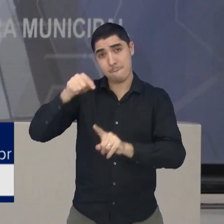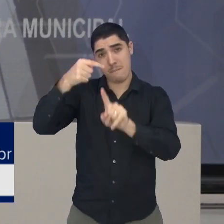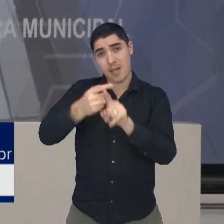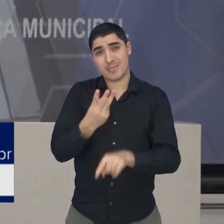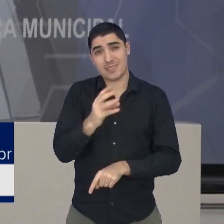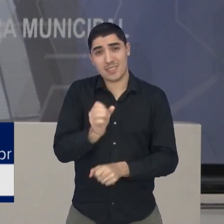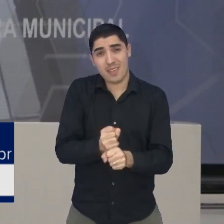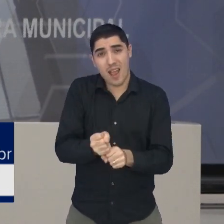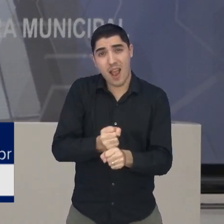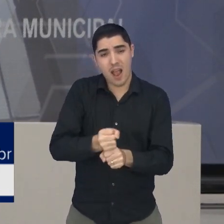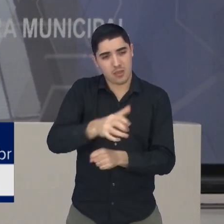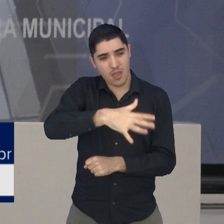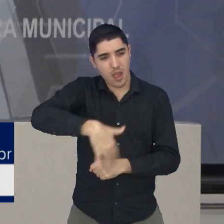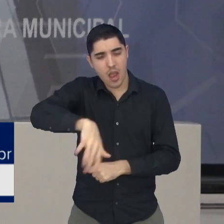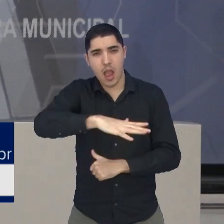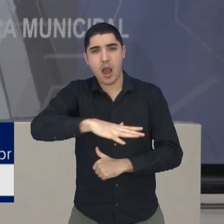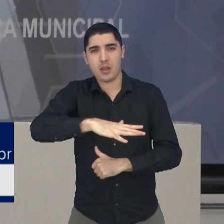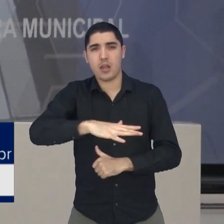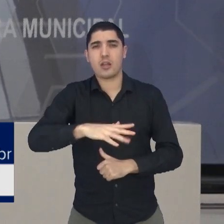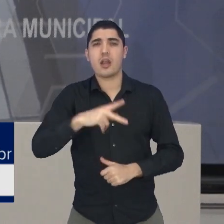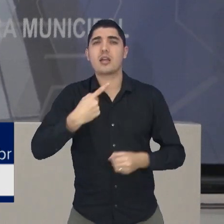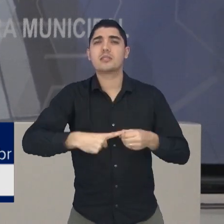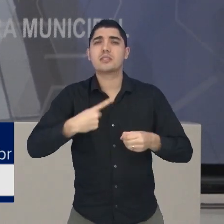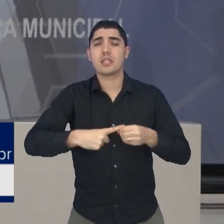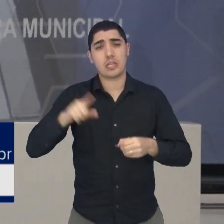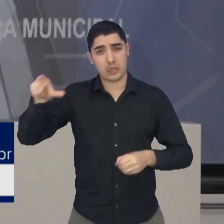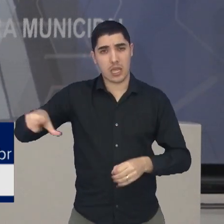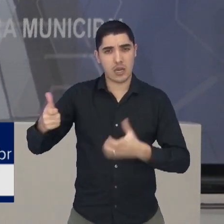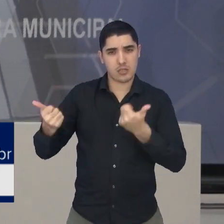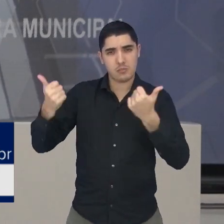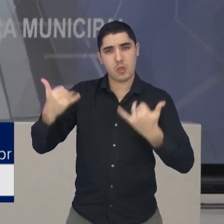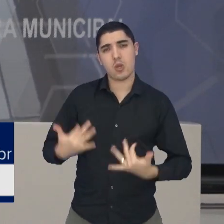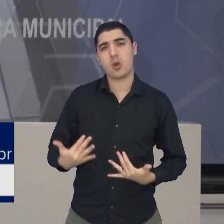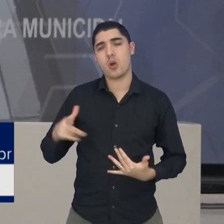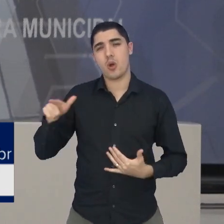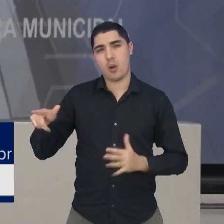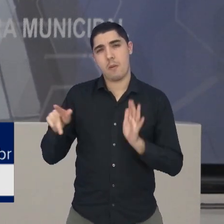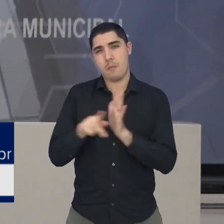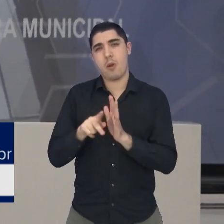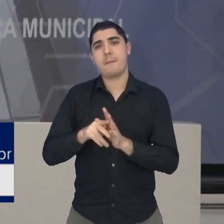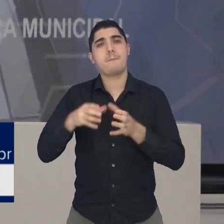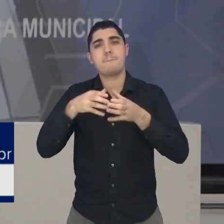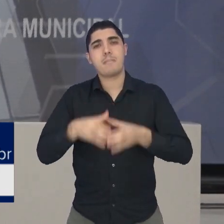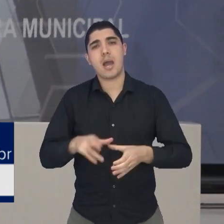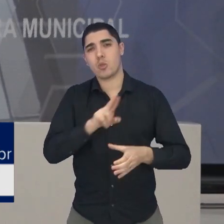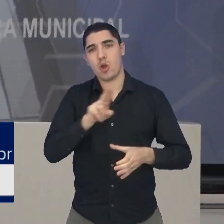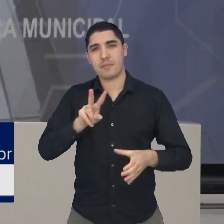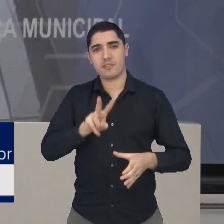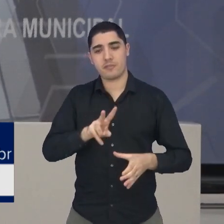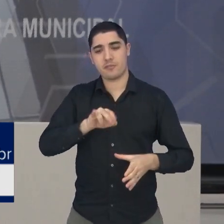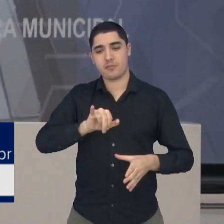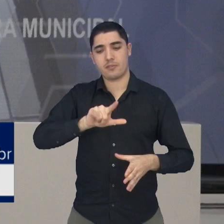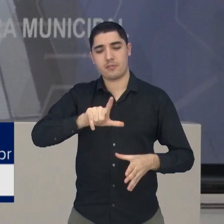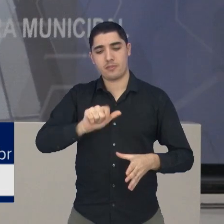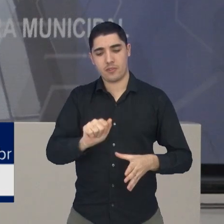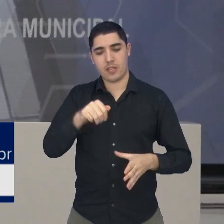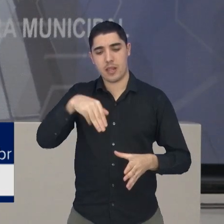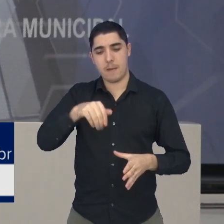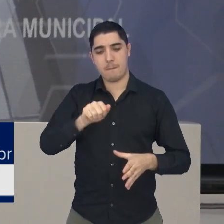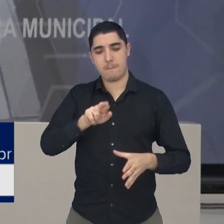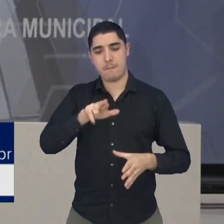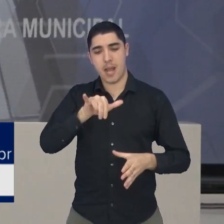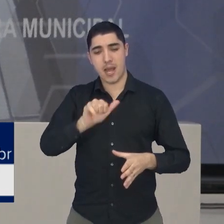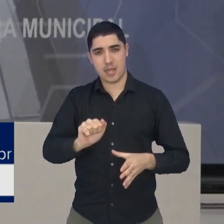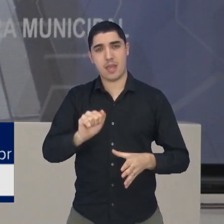cidade, e menciona, por exemplo, a Vila Maria, eu compartilho muito desse pensamento e dessa preocupação.